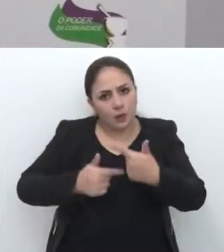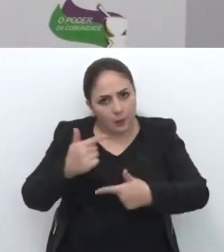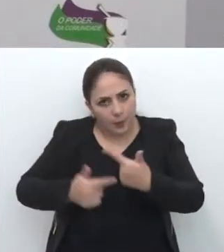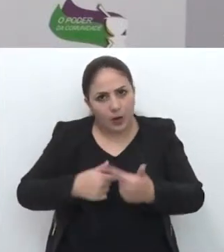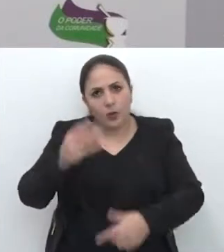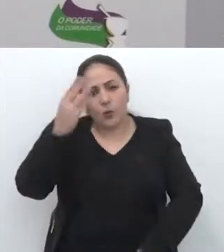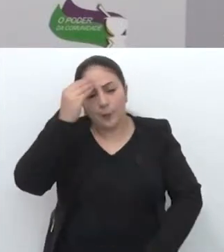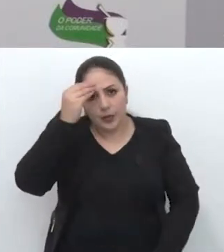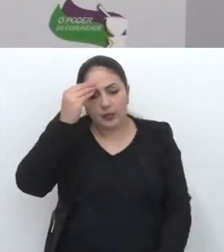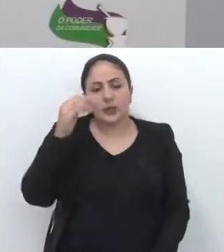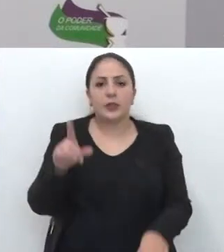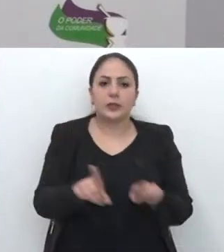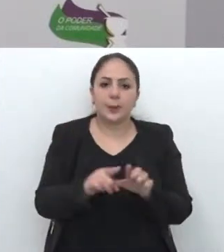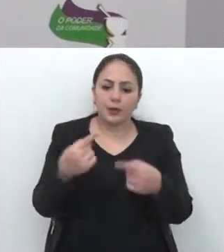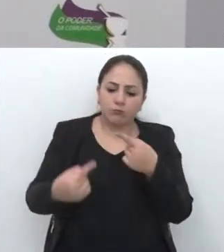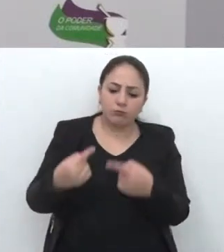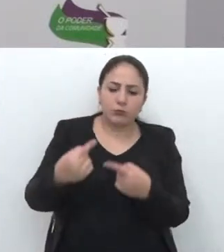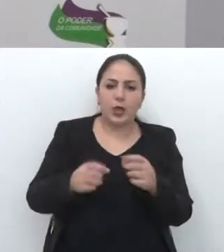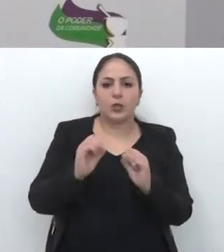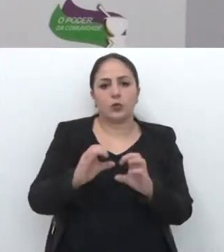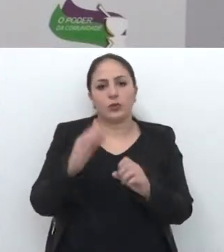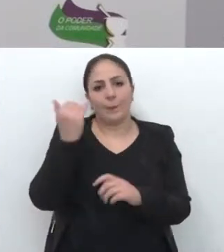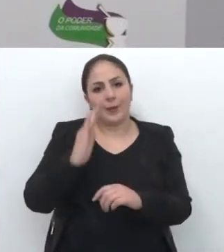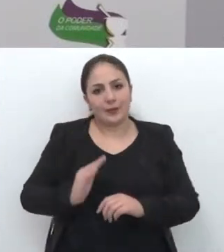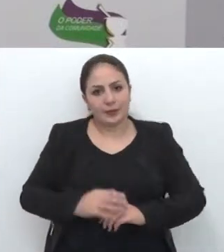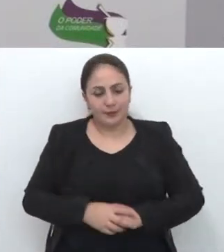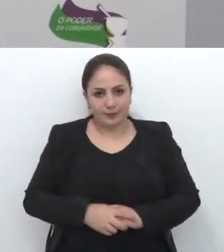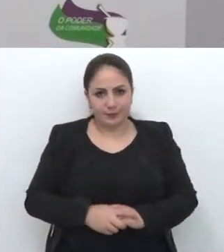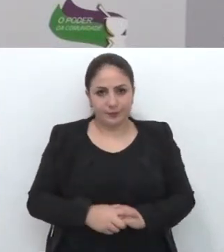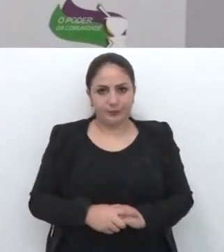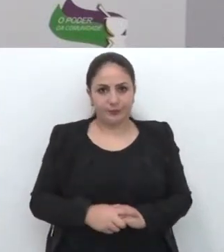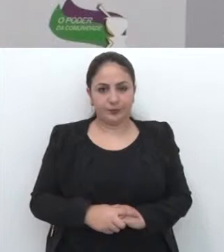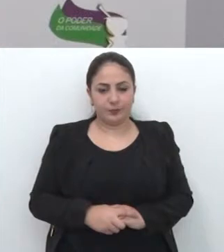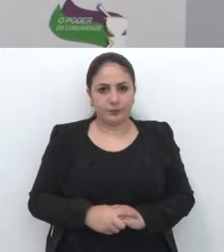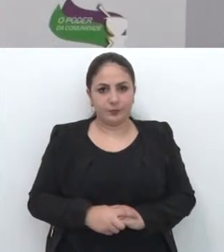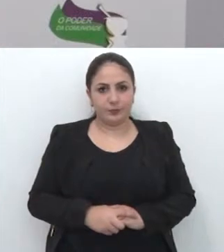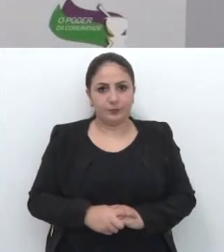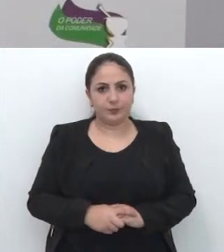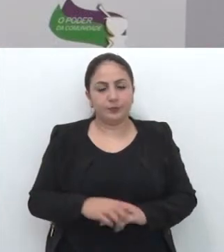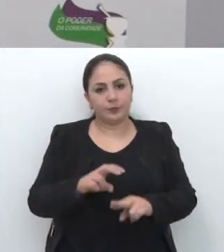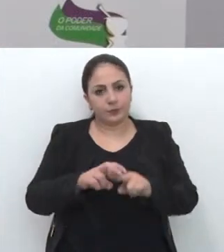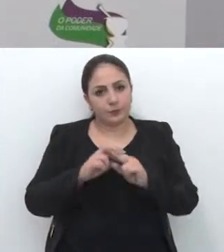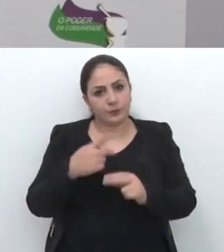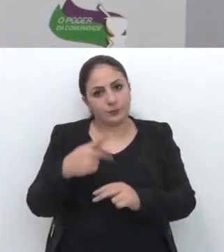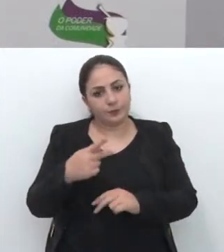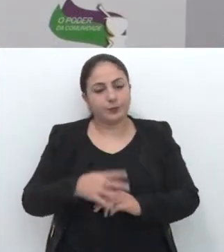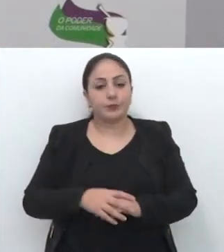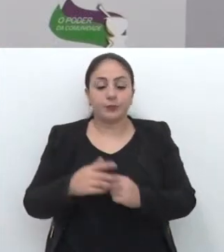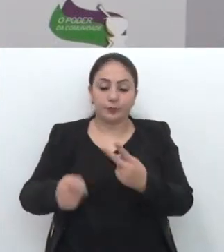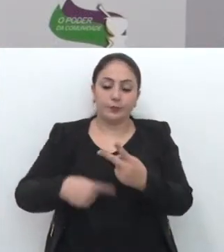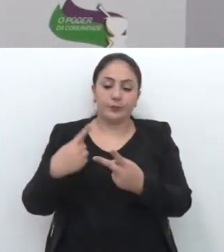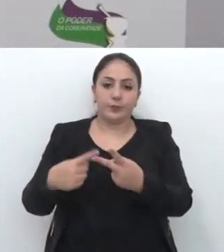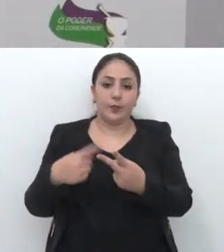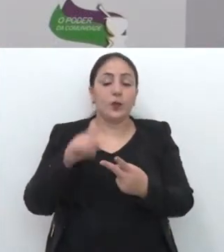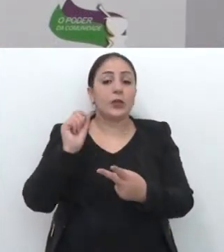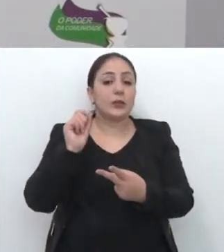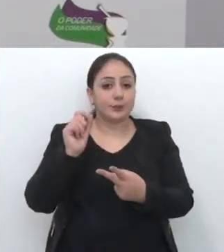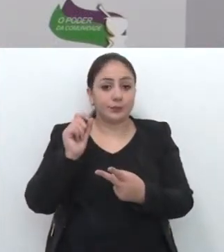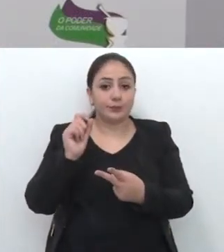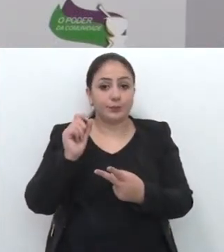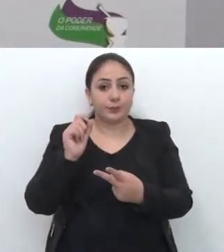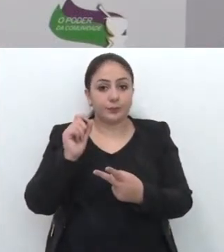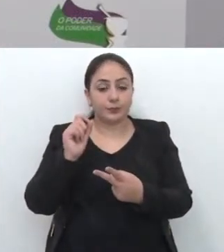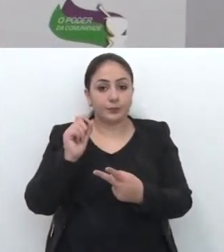efetivamente atuam, compreendem e debatem a educação no Brasil. Um dos motivos é este.